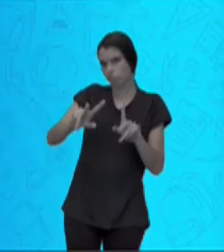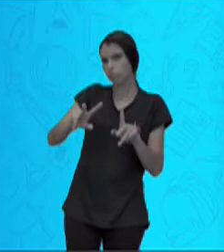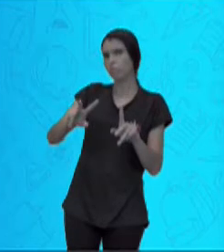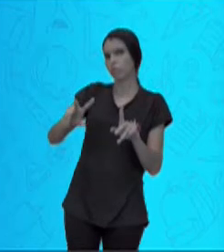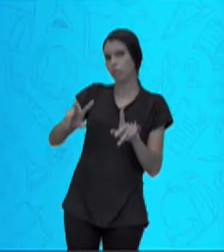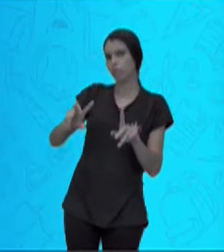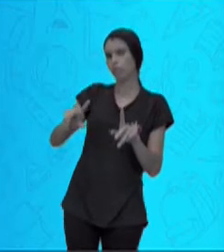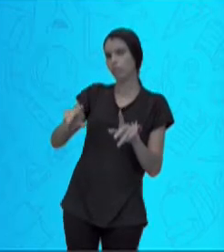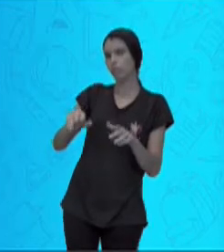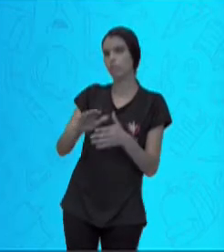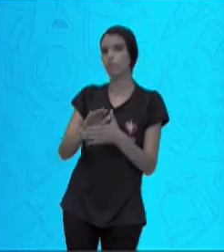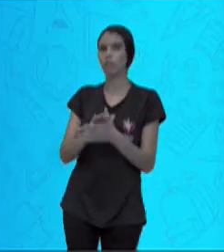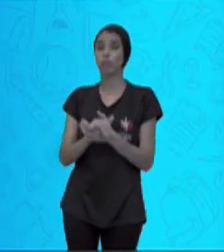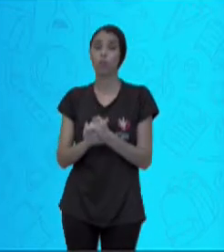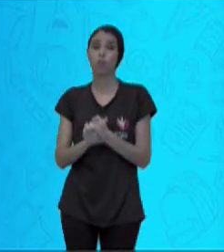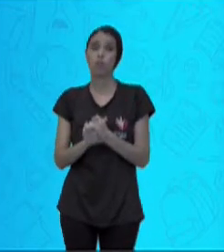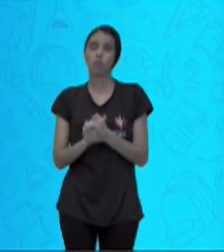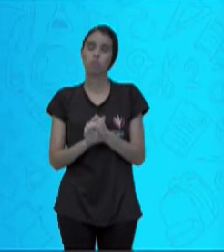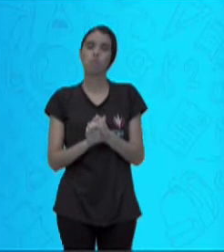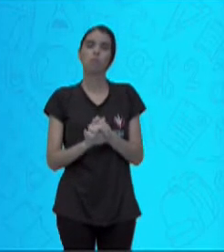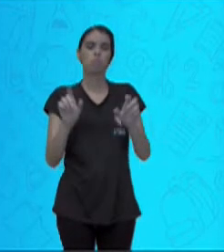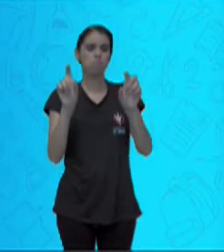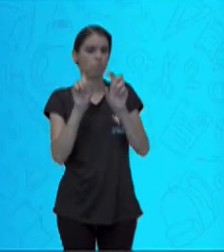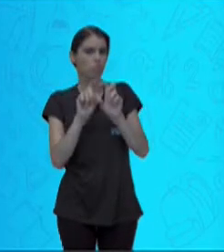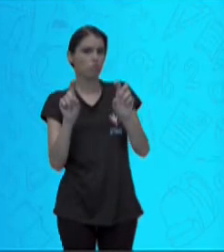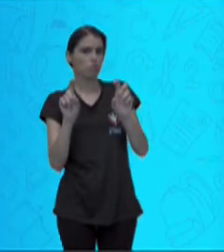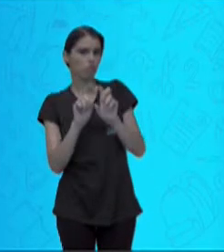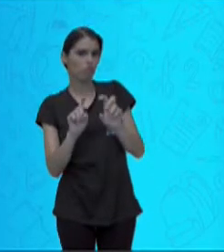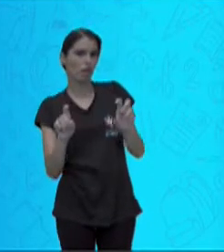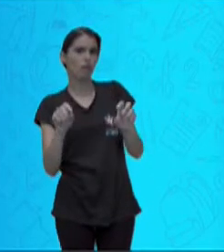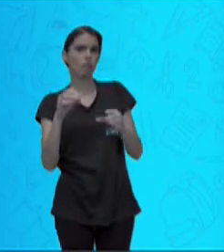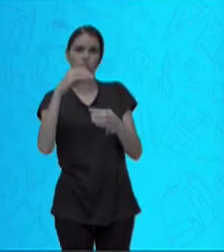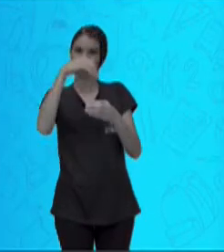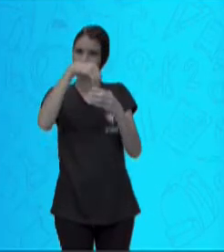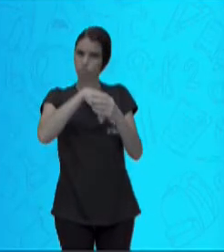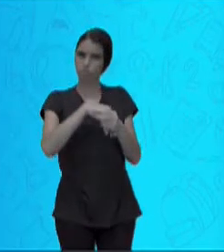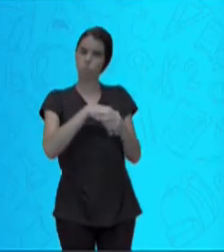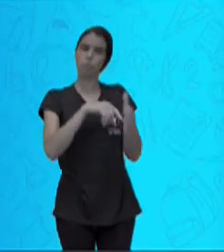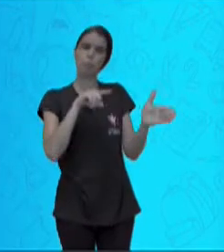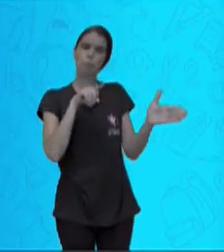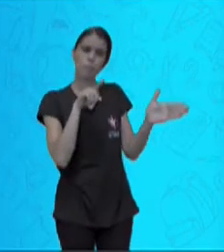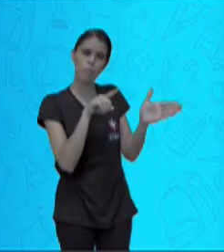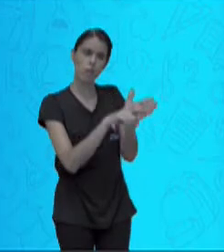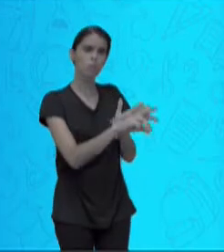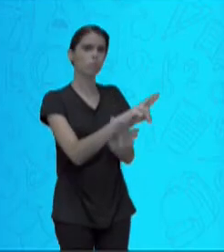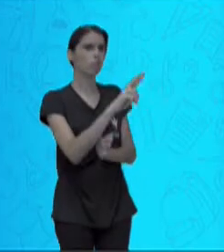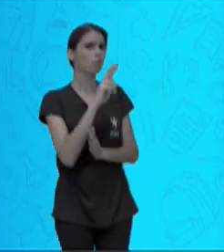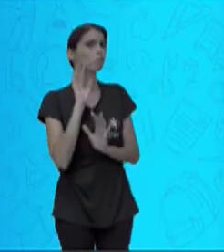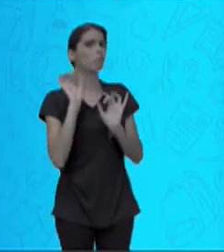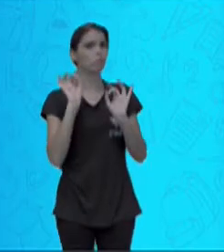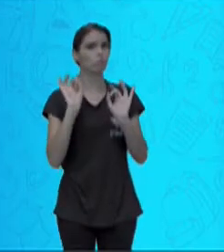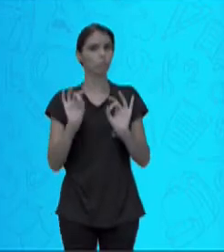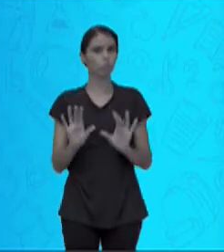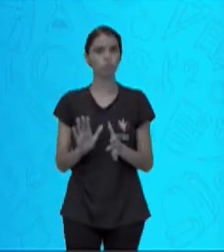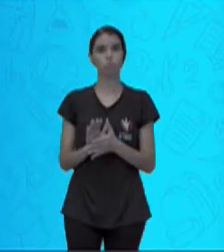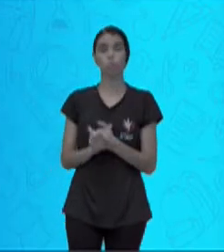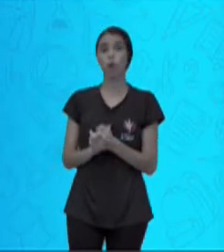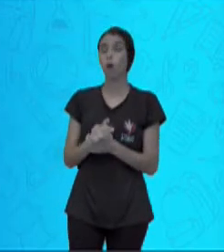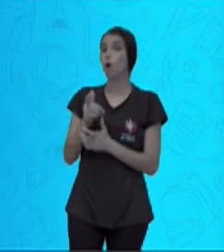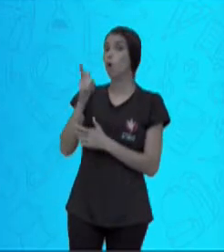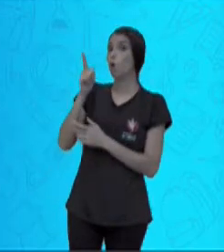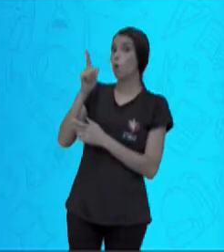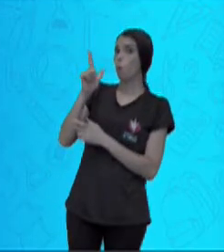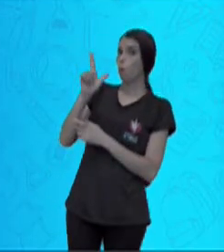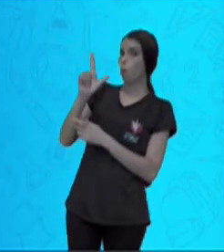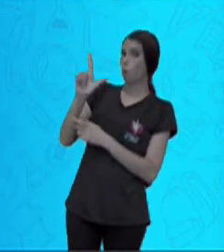um roteiro mais conciso, somente de perguntas e respostas. Outras, ao